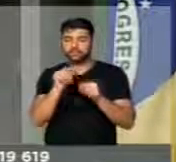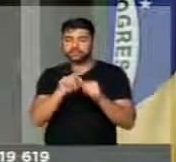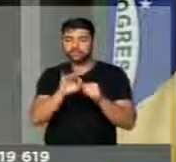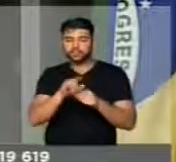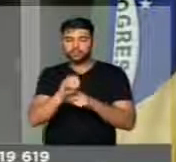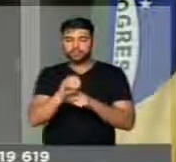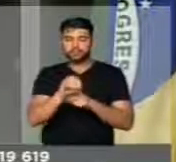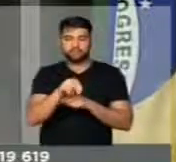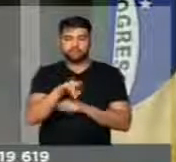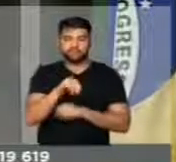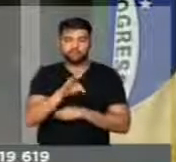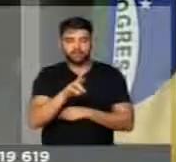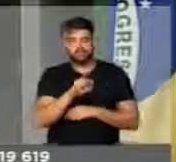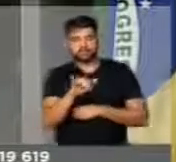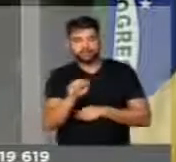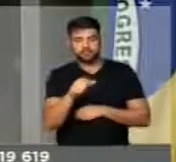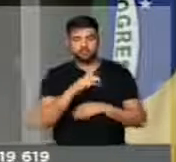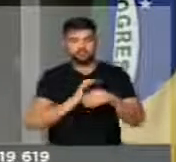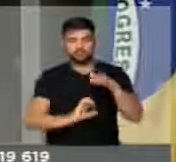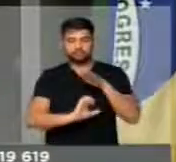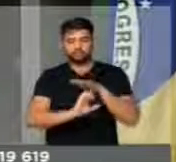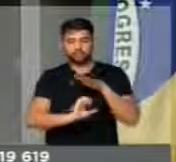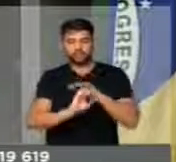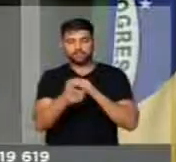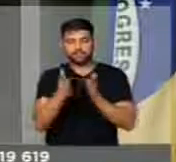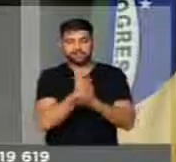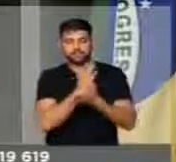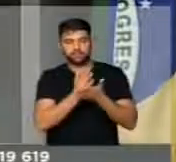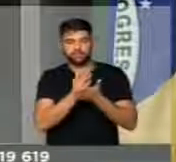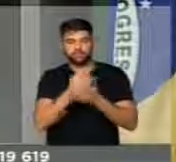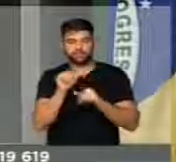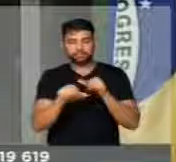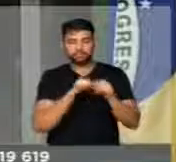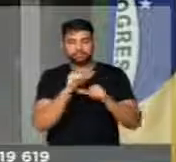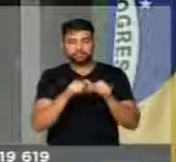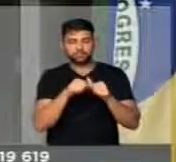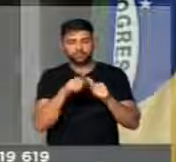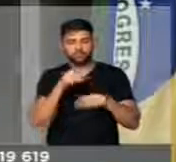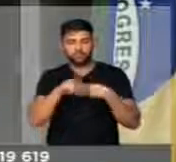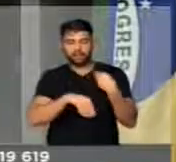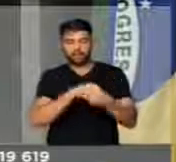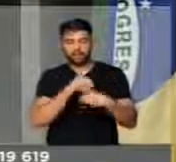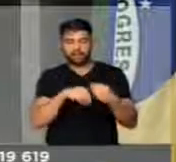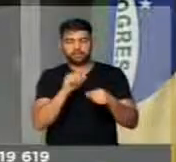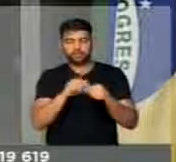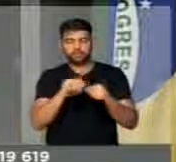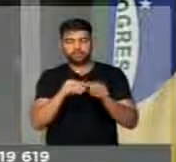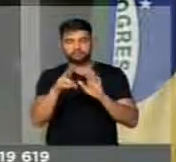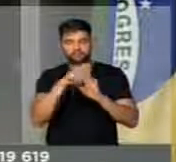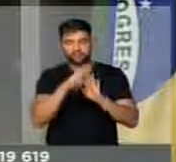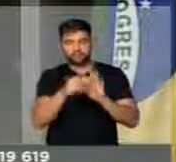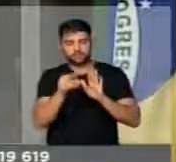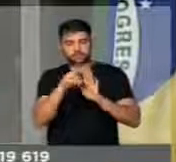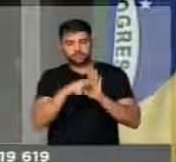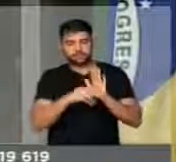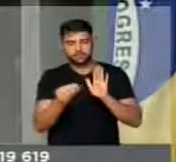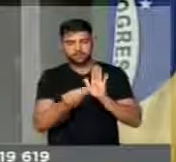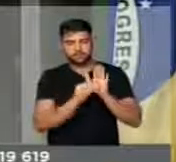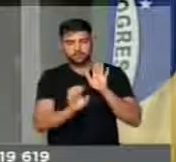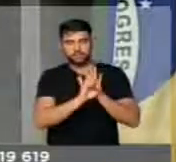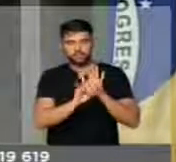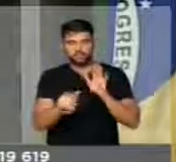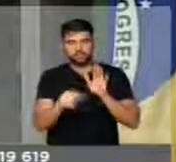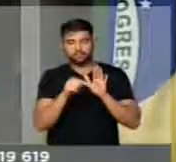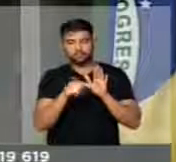acionistas minoritários, para que a empresa não saia do regramento que está estabelecido nos seus